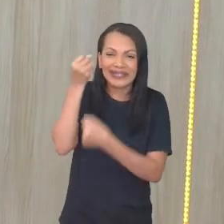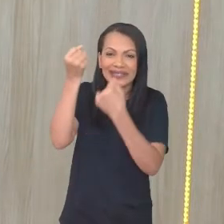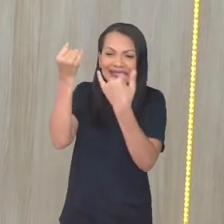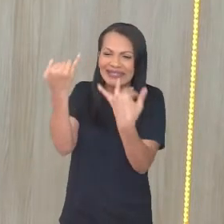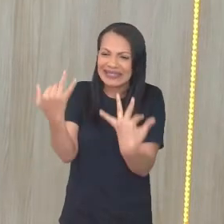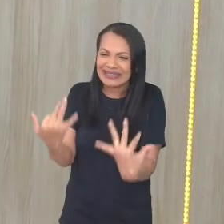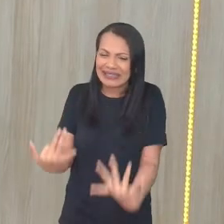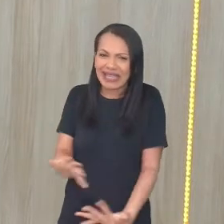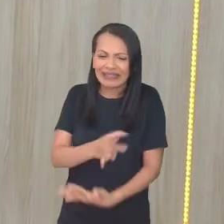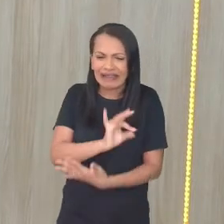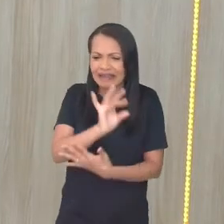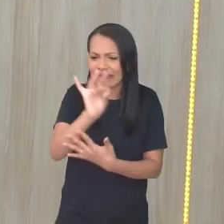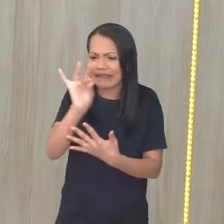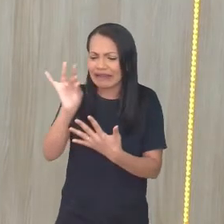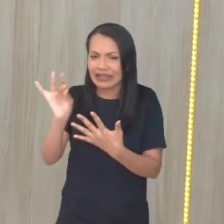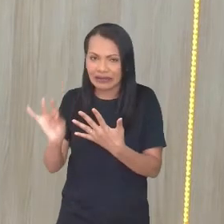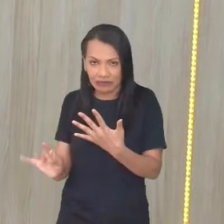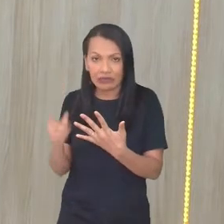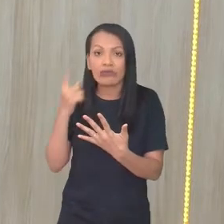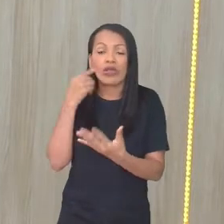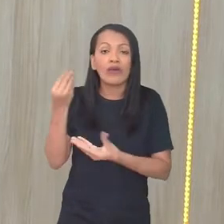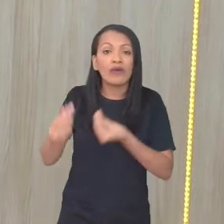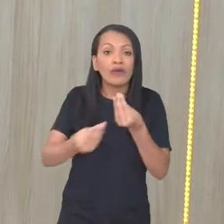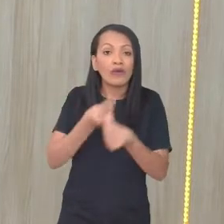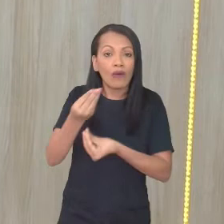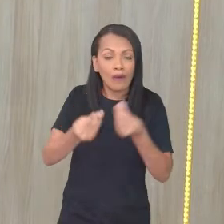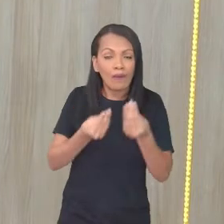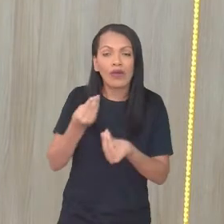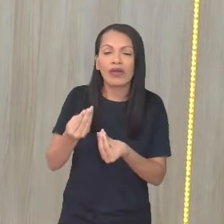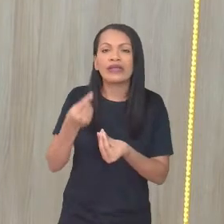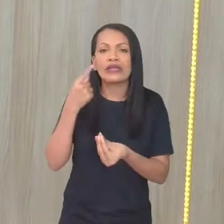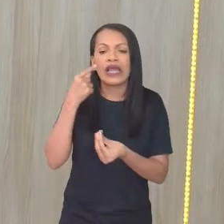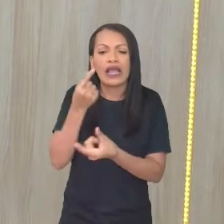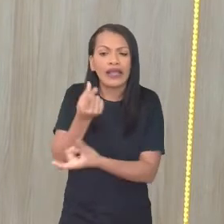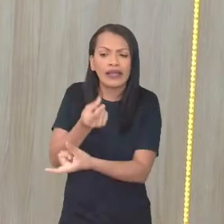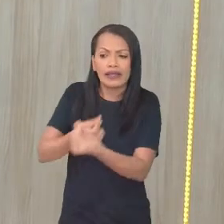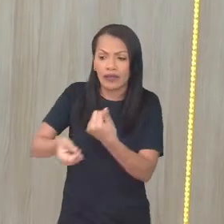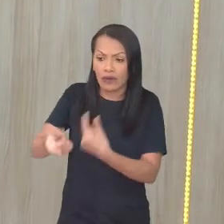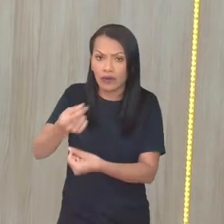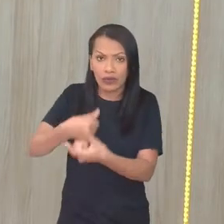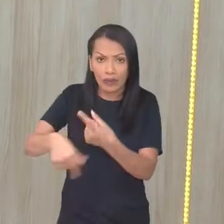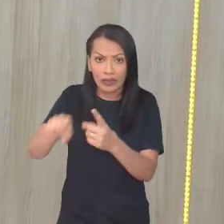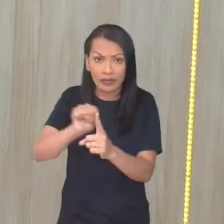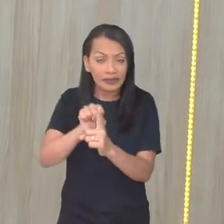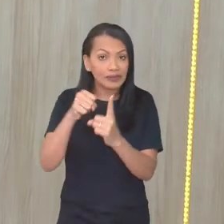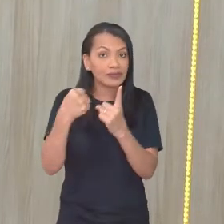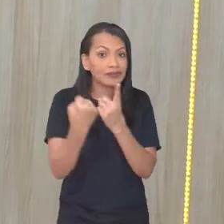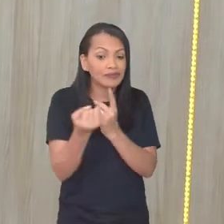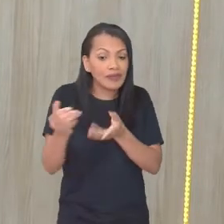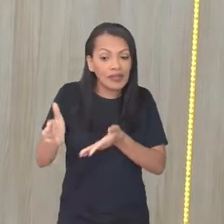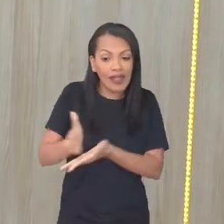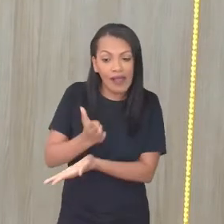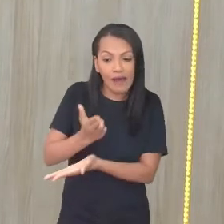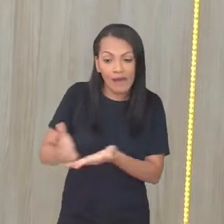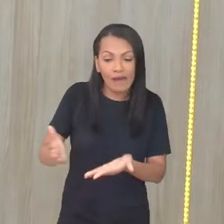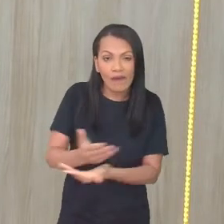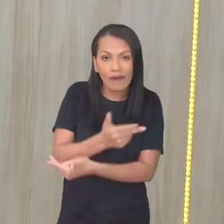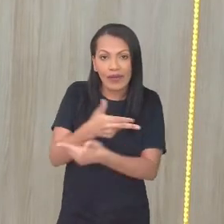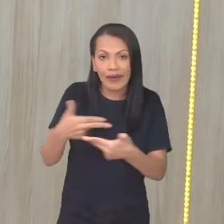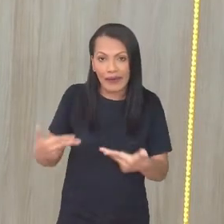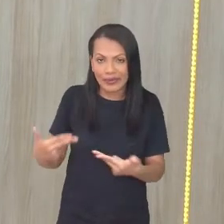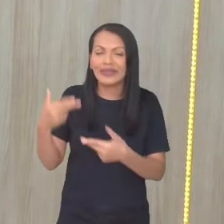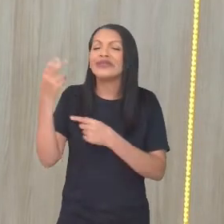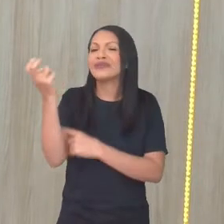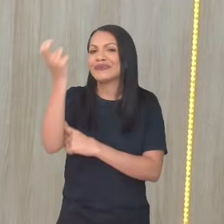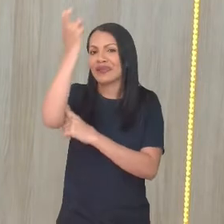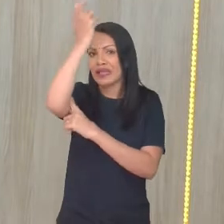um pouquinho a respeito, né, da a economia da sociedade, né, e de algumas contribuições dos egípcios,